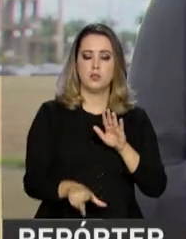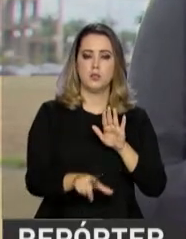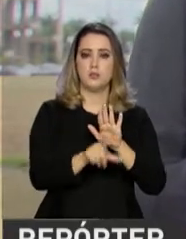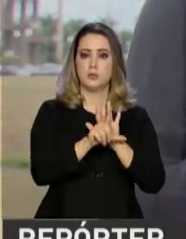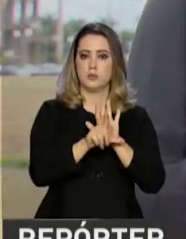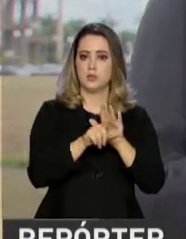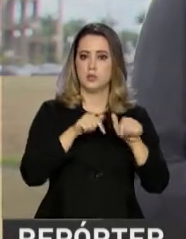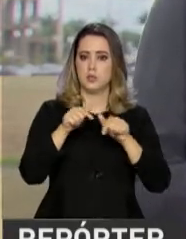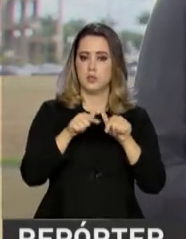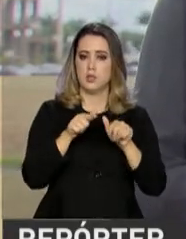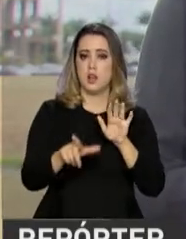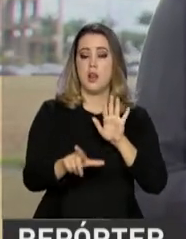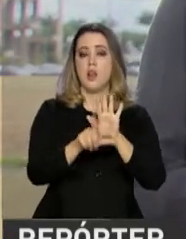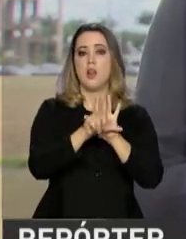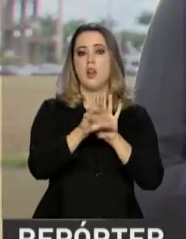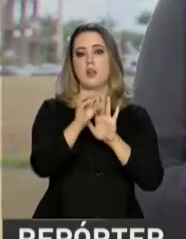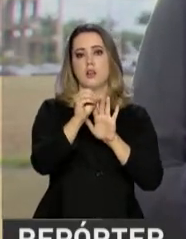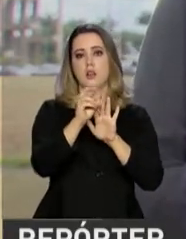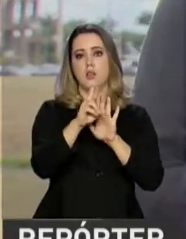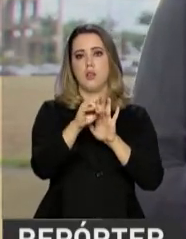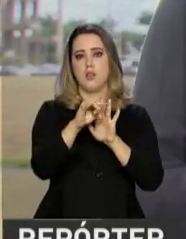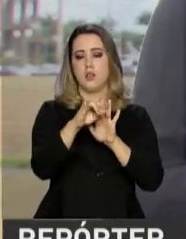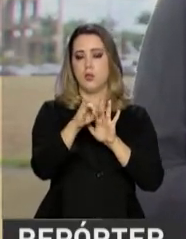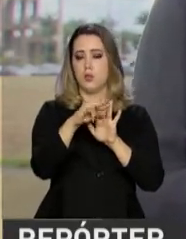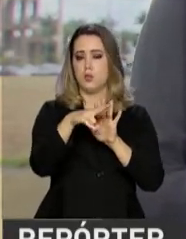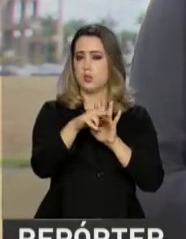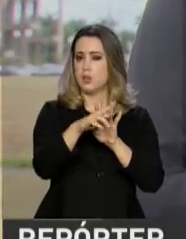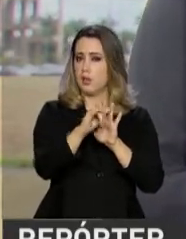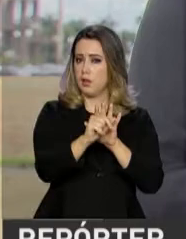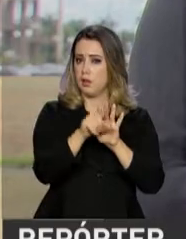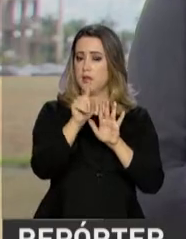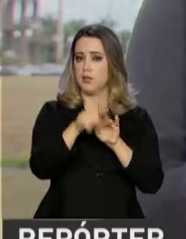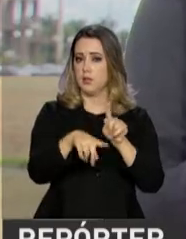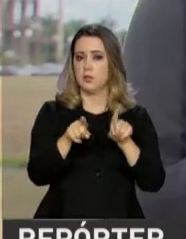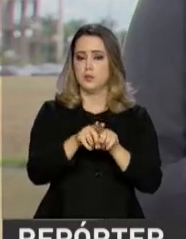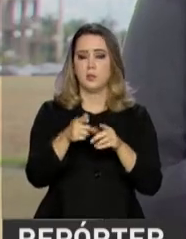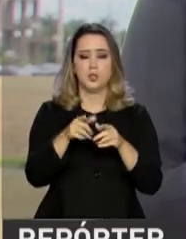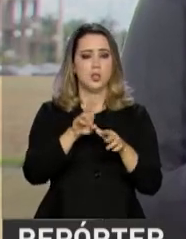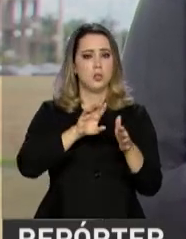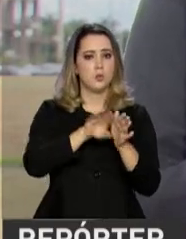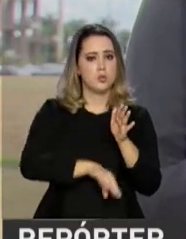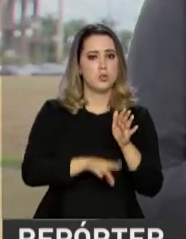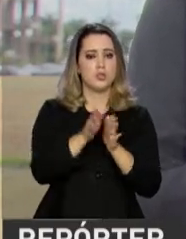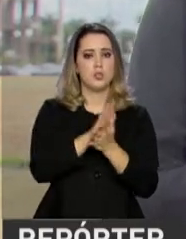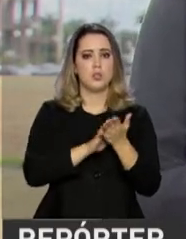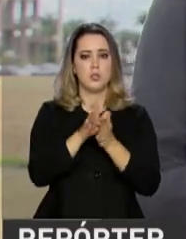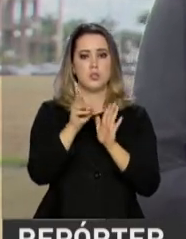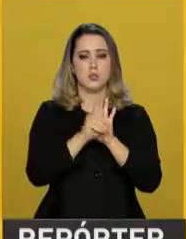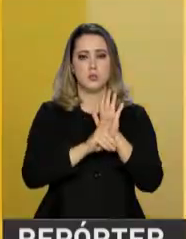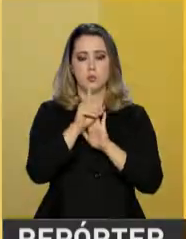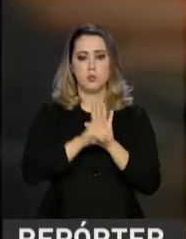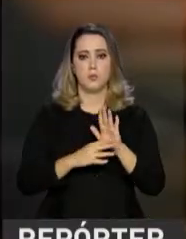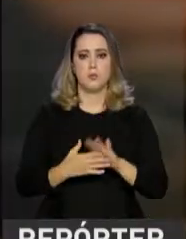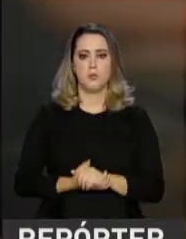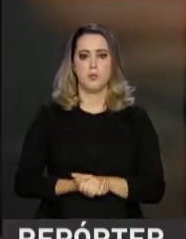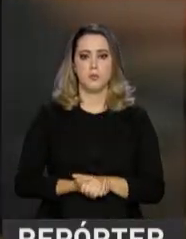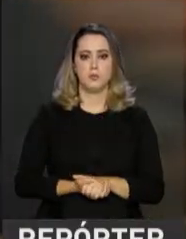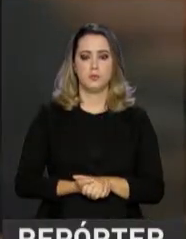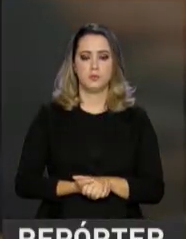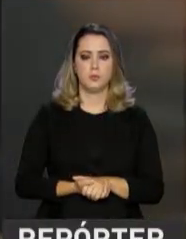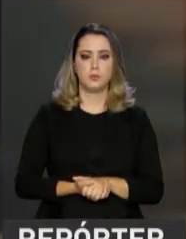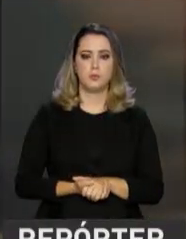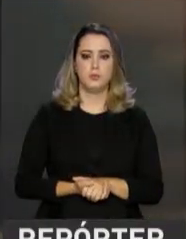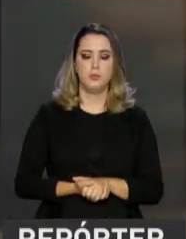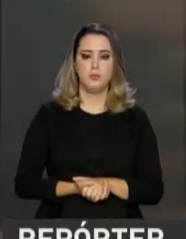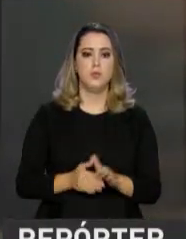que exige uma tramitação bem mais simples pois não mexem direitos que estão na constituição entre os direitos que